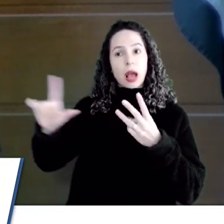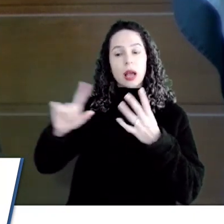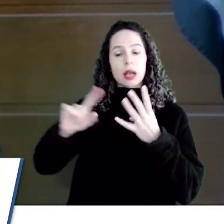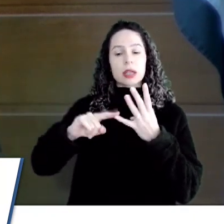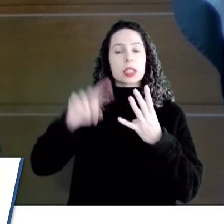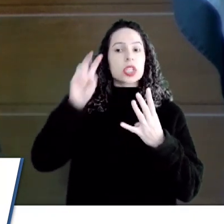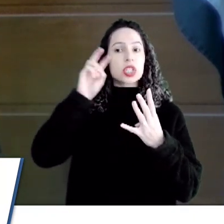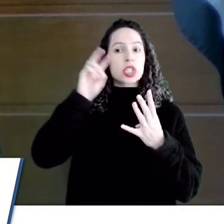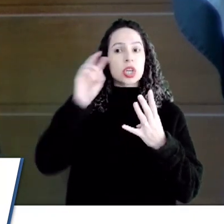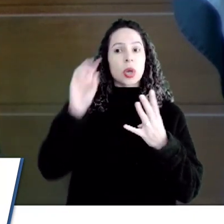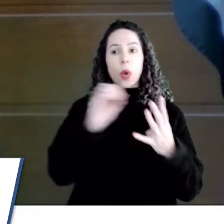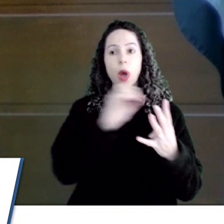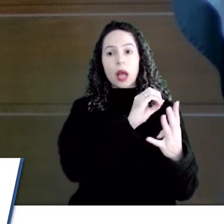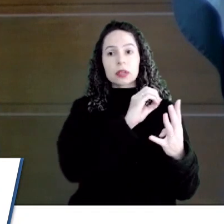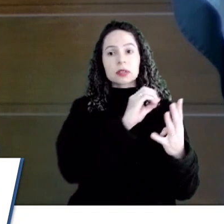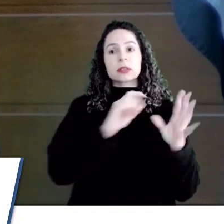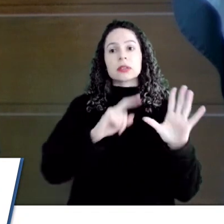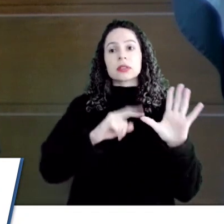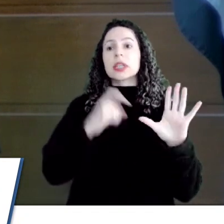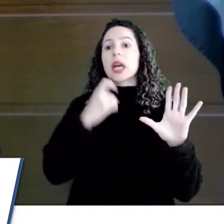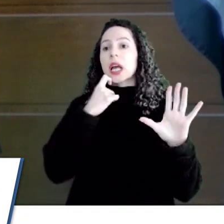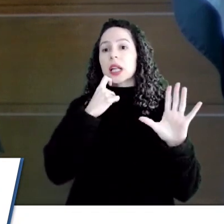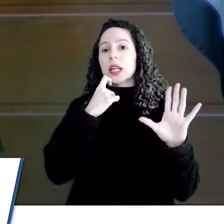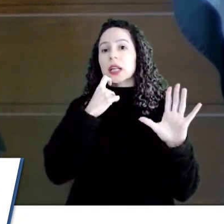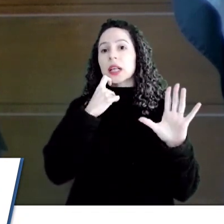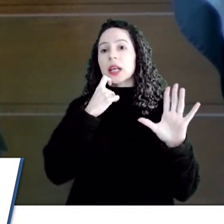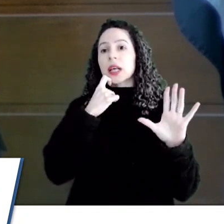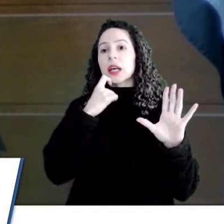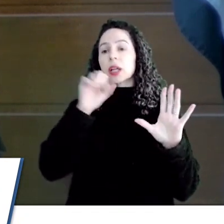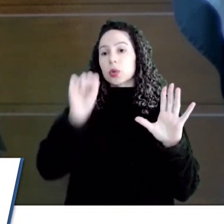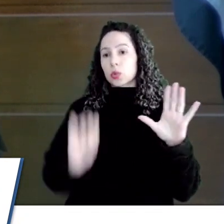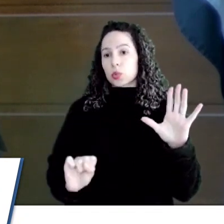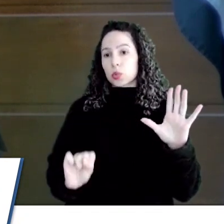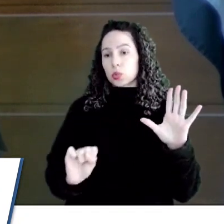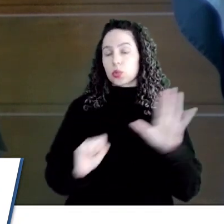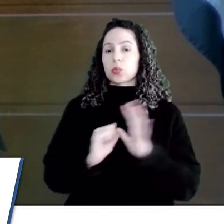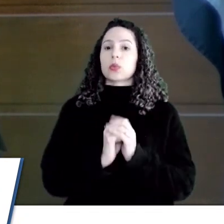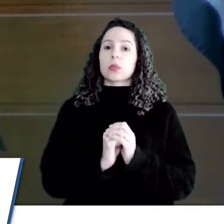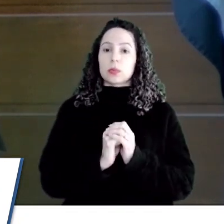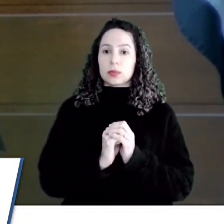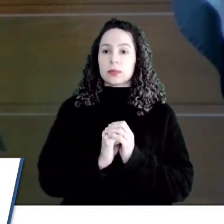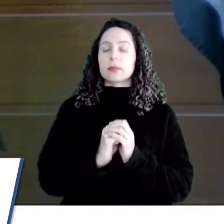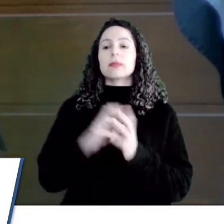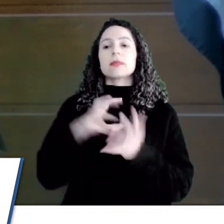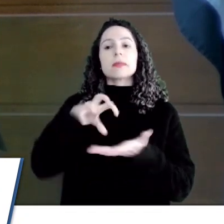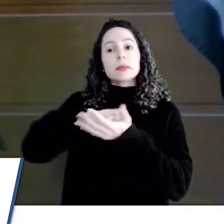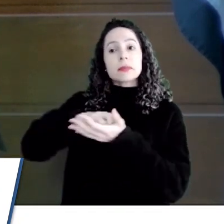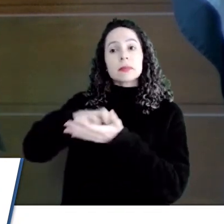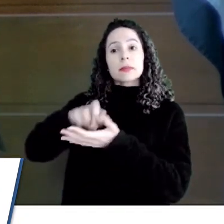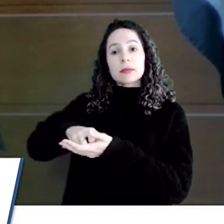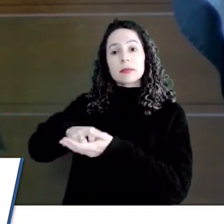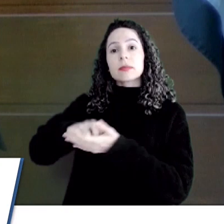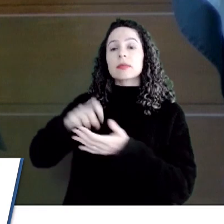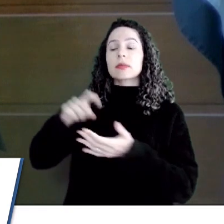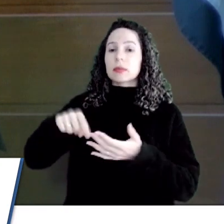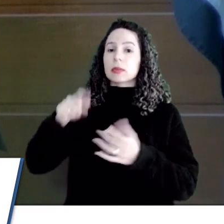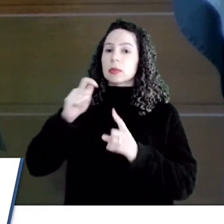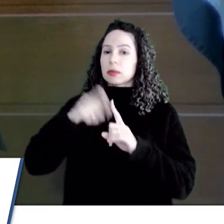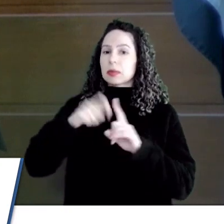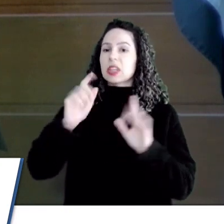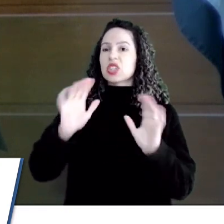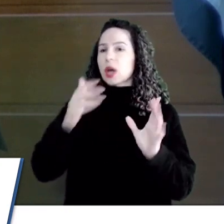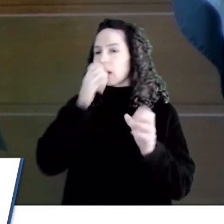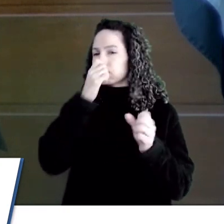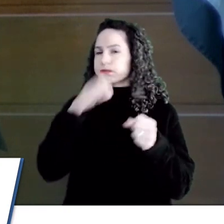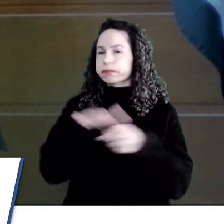região oeste e na sexta a região sul. Esses agendamentos, parece que esse mês já estão todos lotados, mas o que a